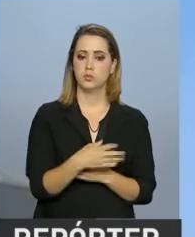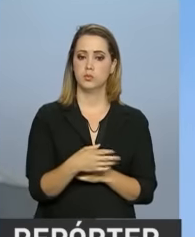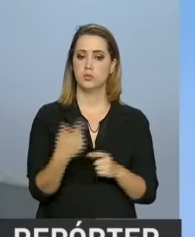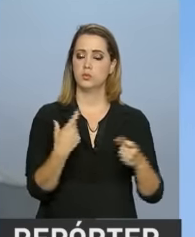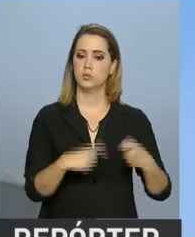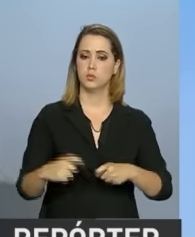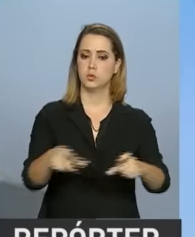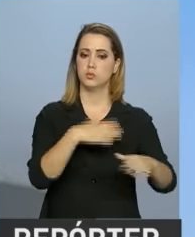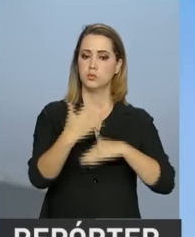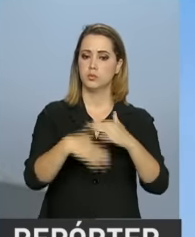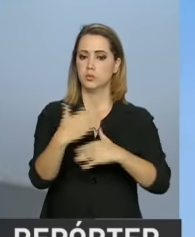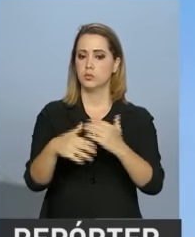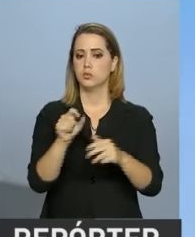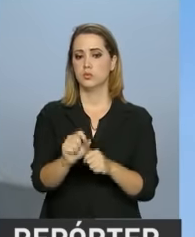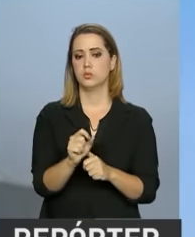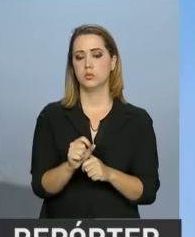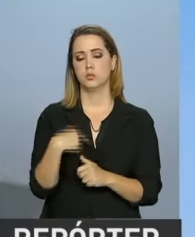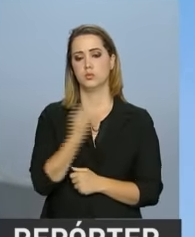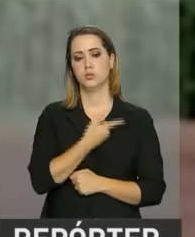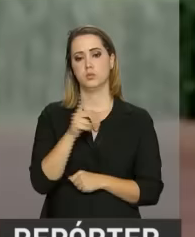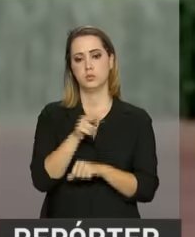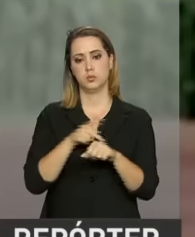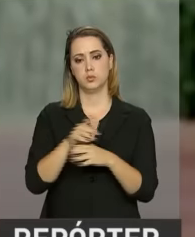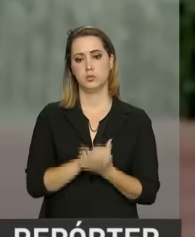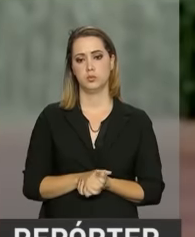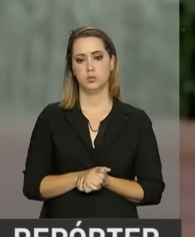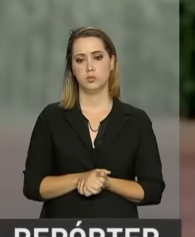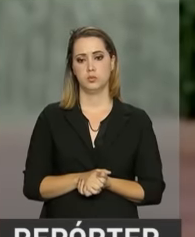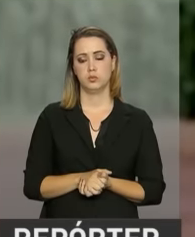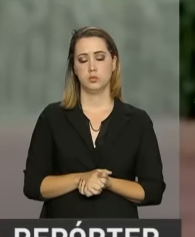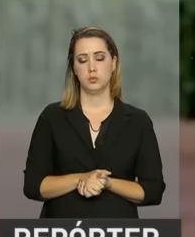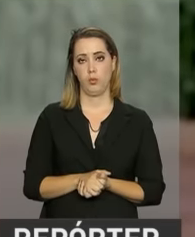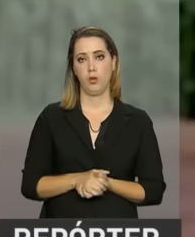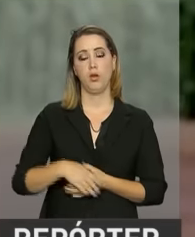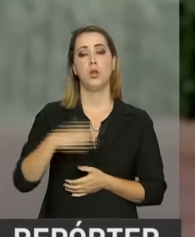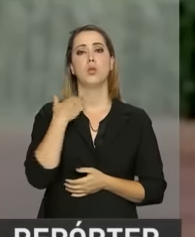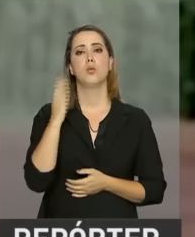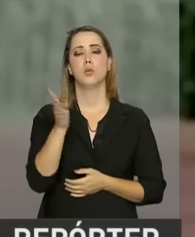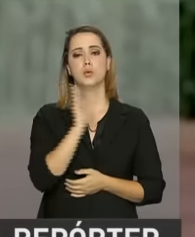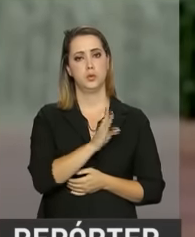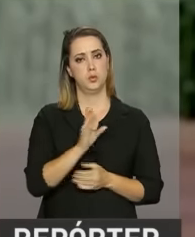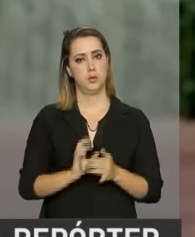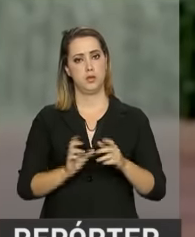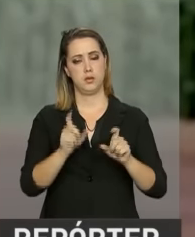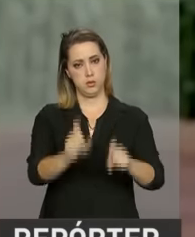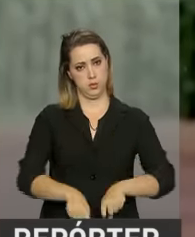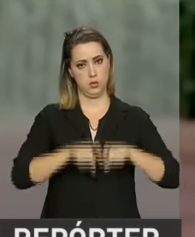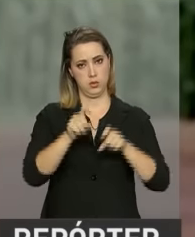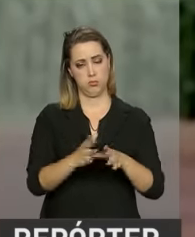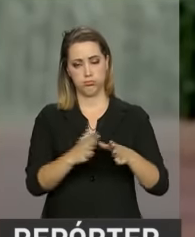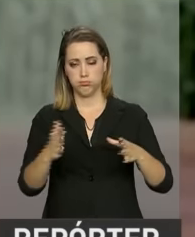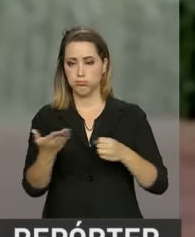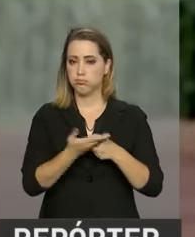polos de desenvolvimento para o nosso país no Banco do Brasil os médios produtores podem acessar o crédito por meio do